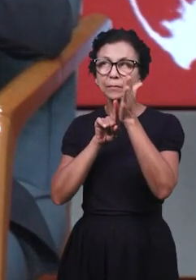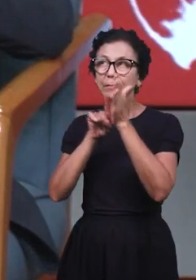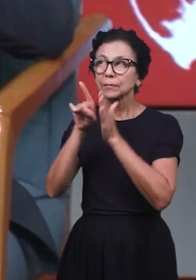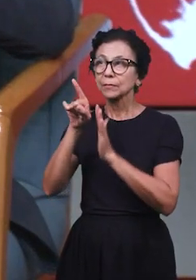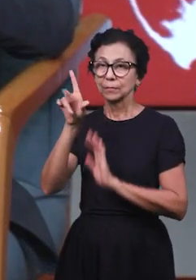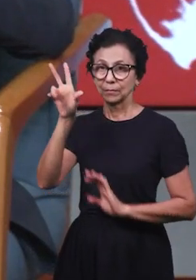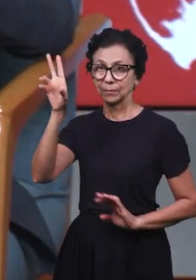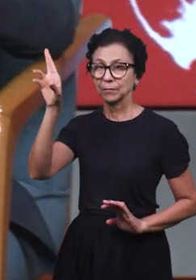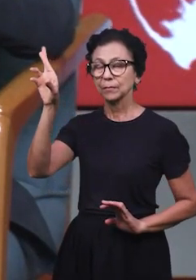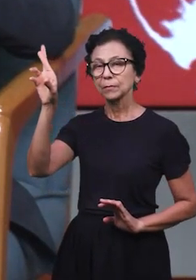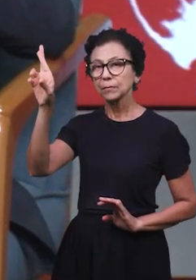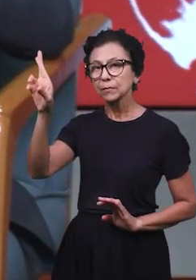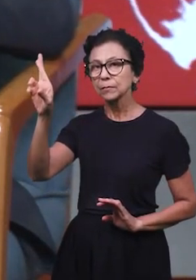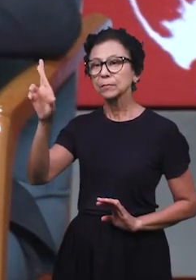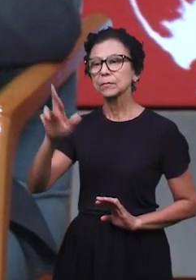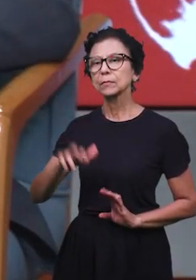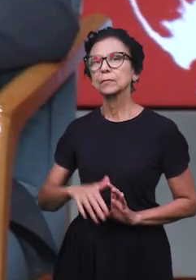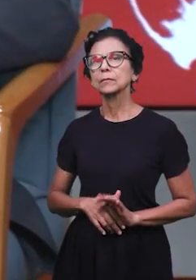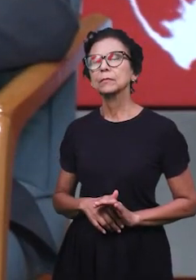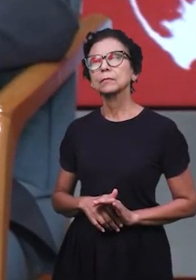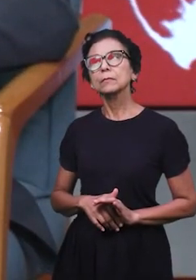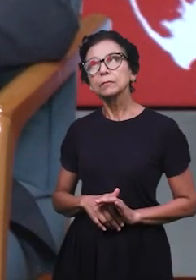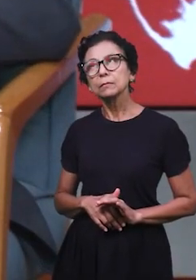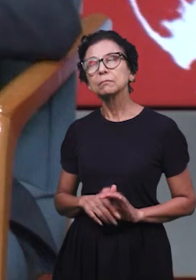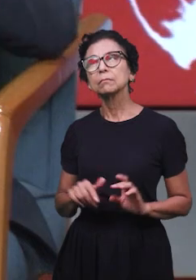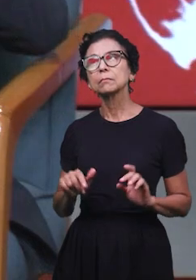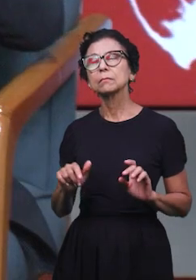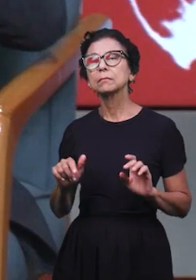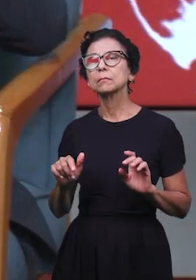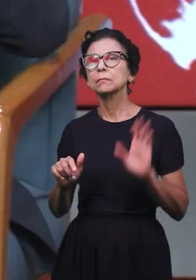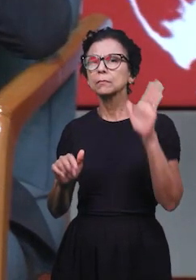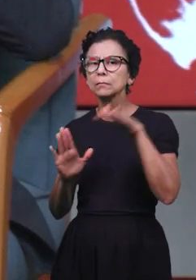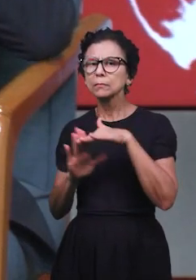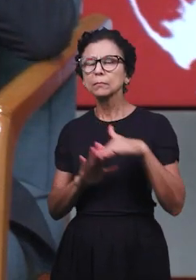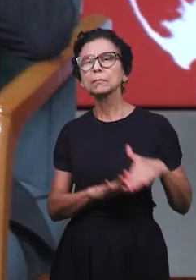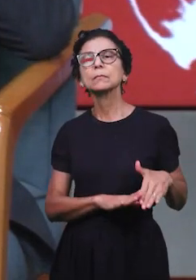Senhor opera um livramento.